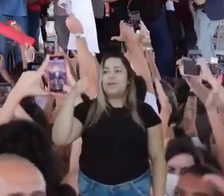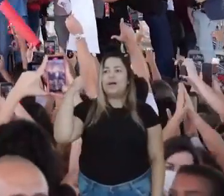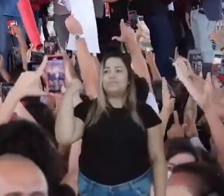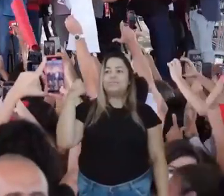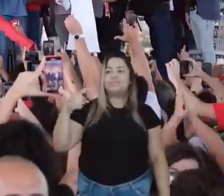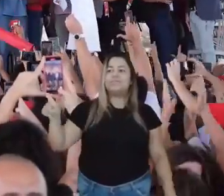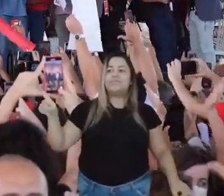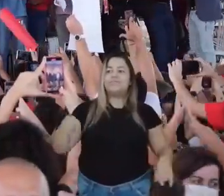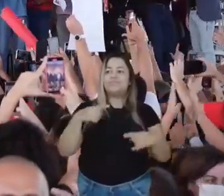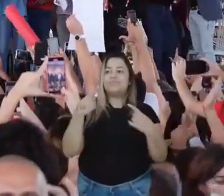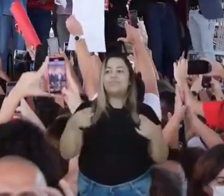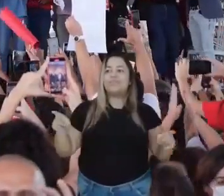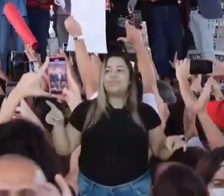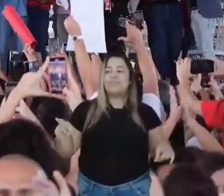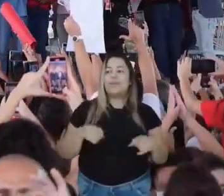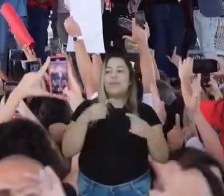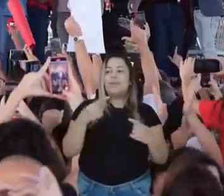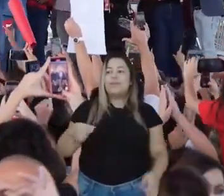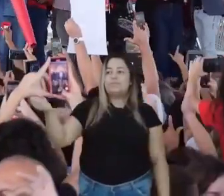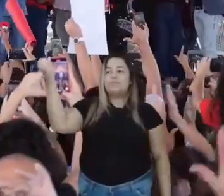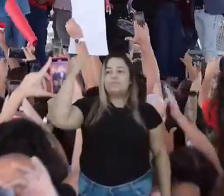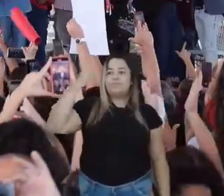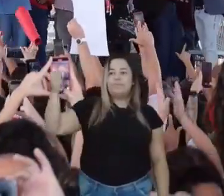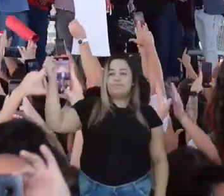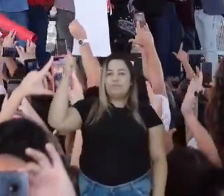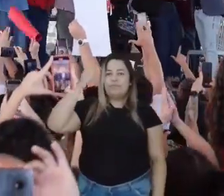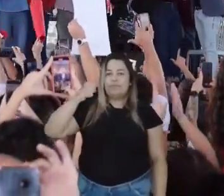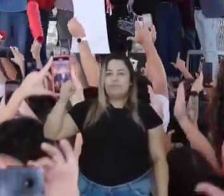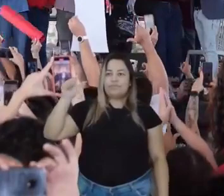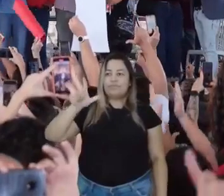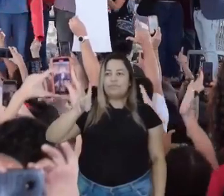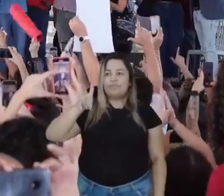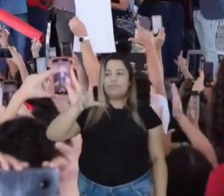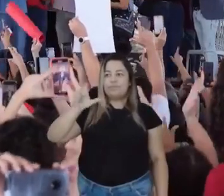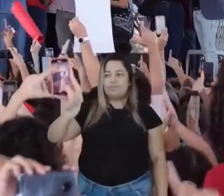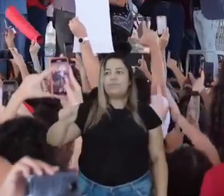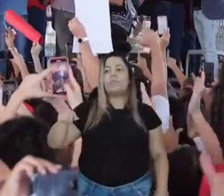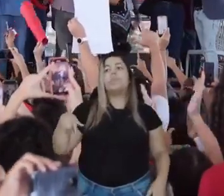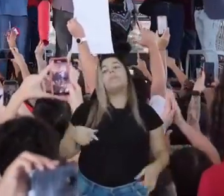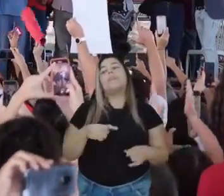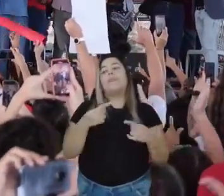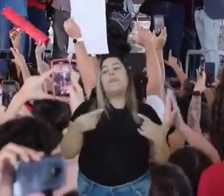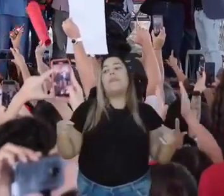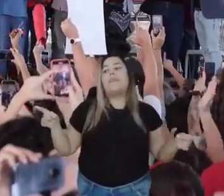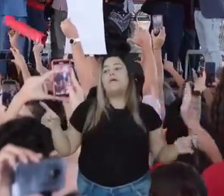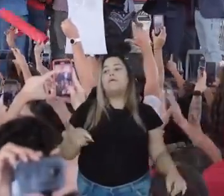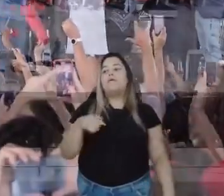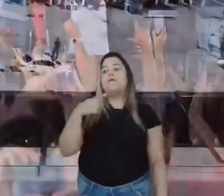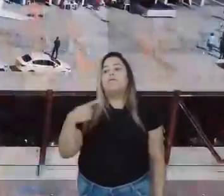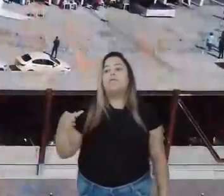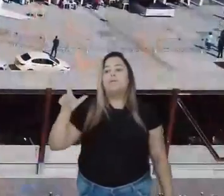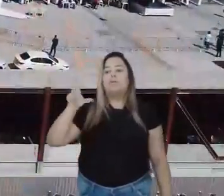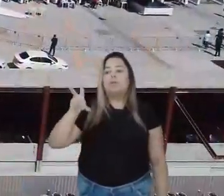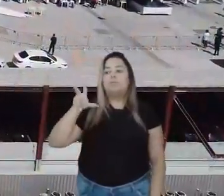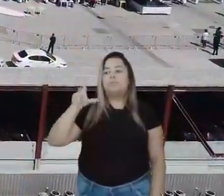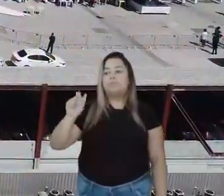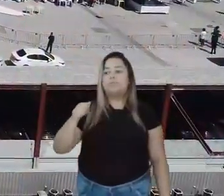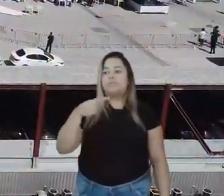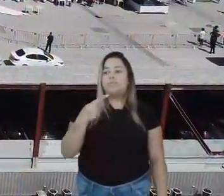Lula! Olê, olê, olê, olá! Lula!